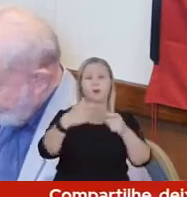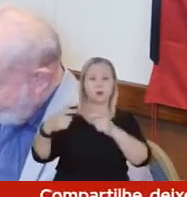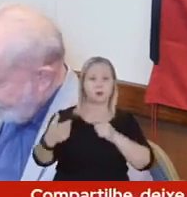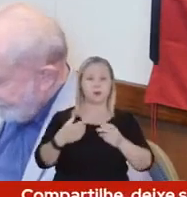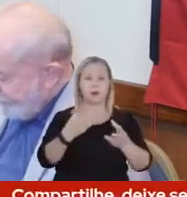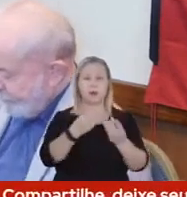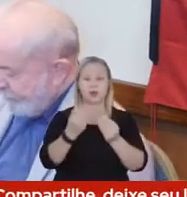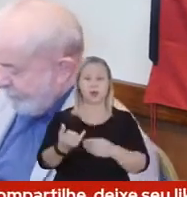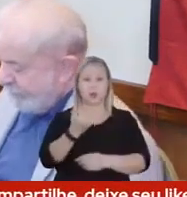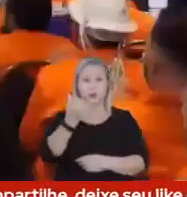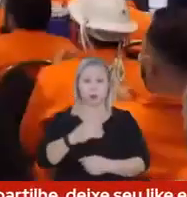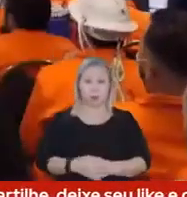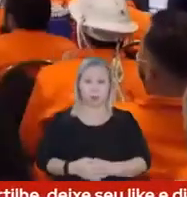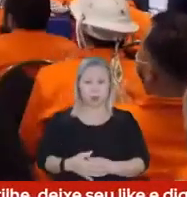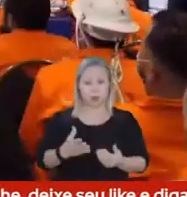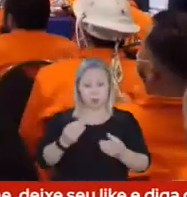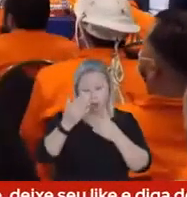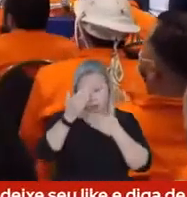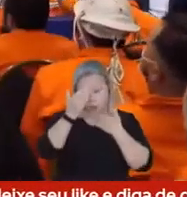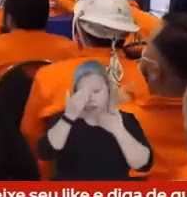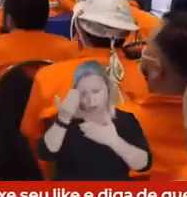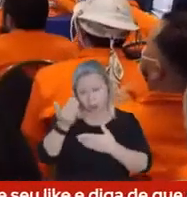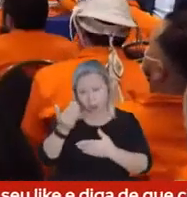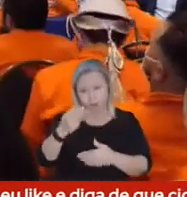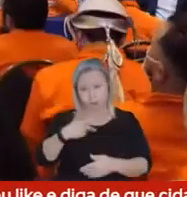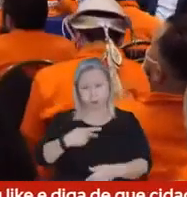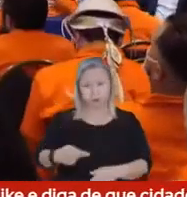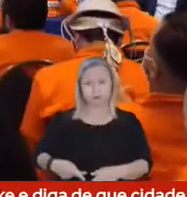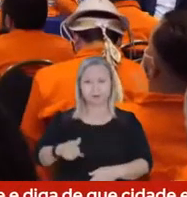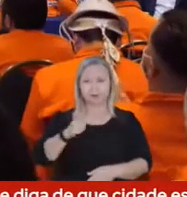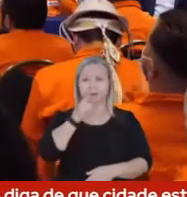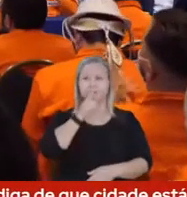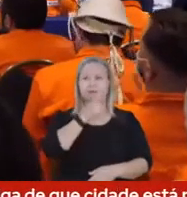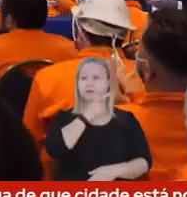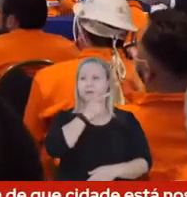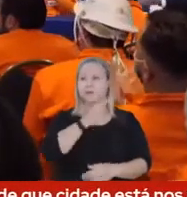Gleisi. Obrigada, David.